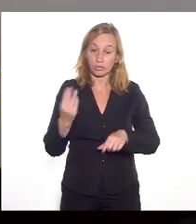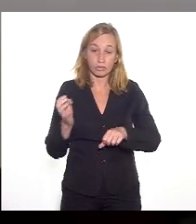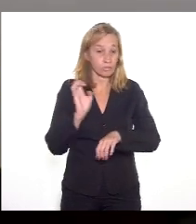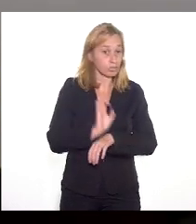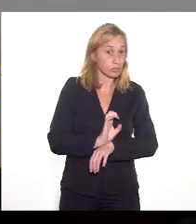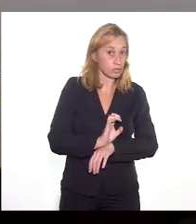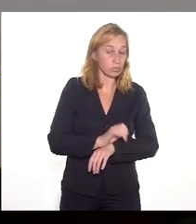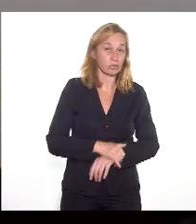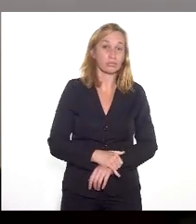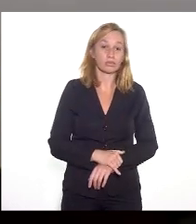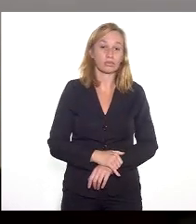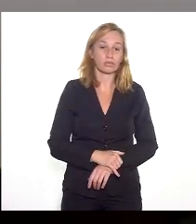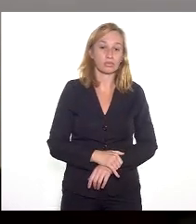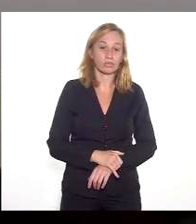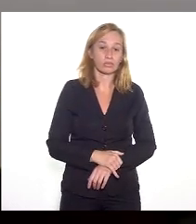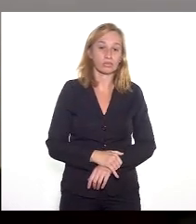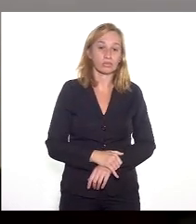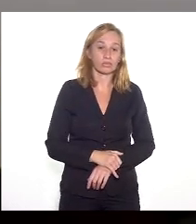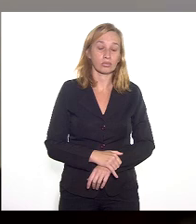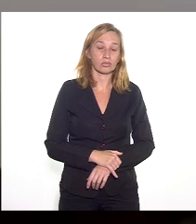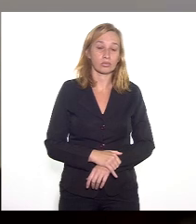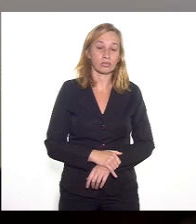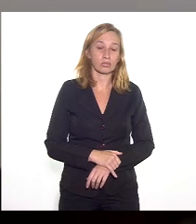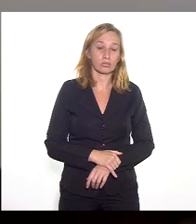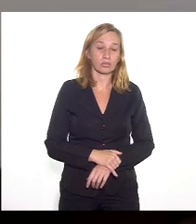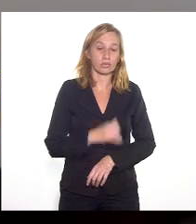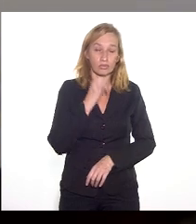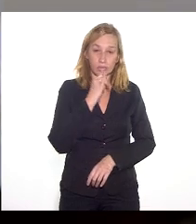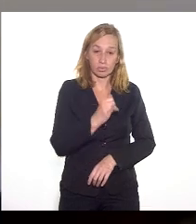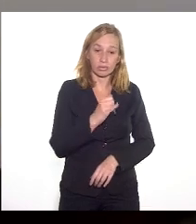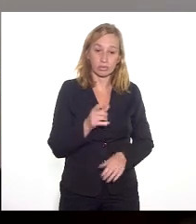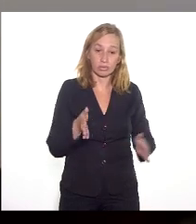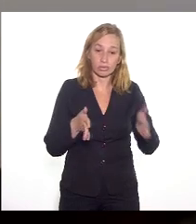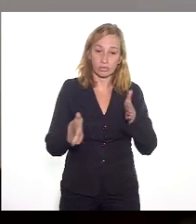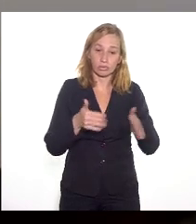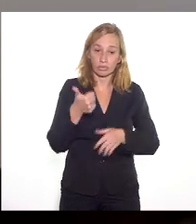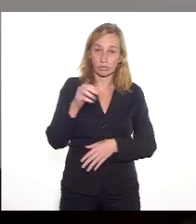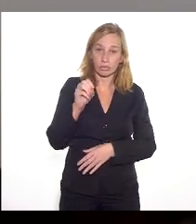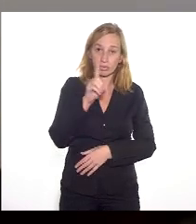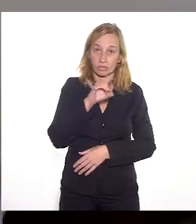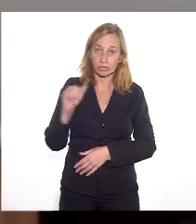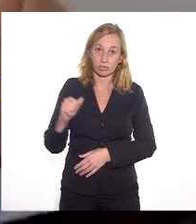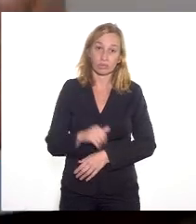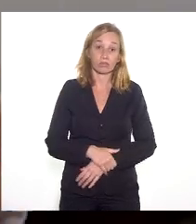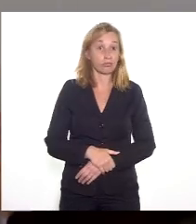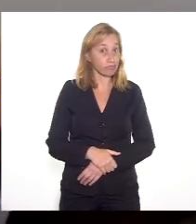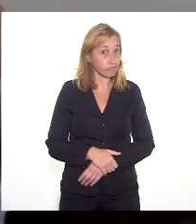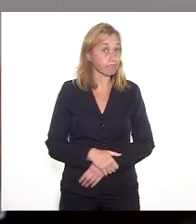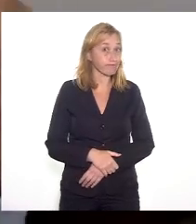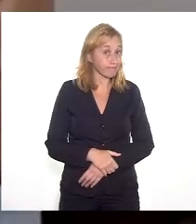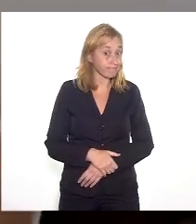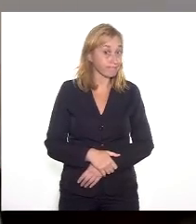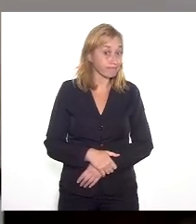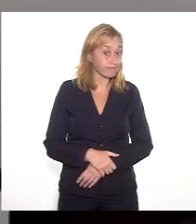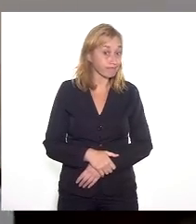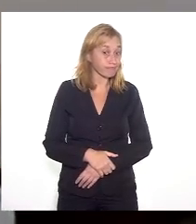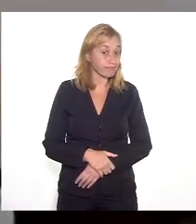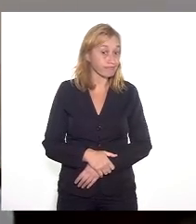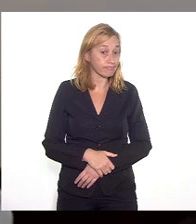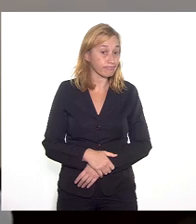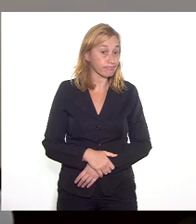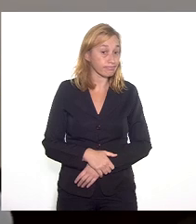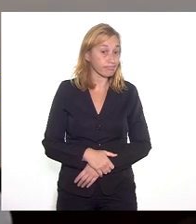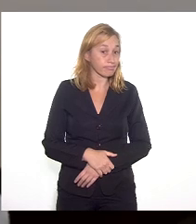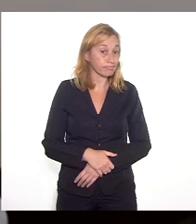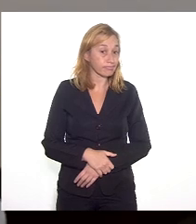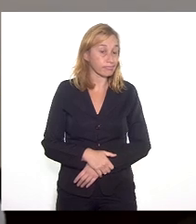e foram notificados de que teriam um prazo de 10 dias. Isso quando compareceram